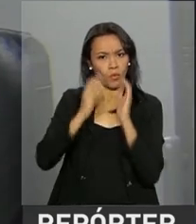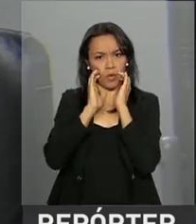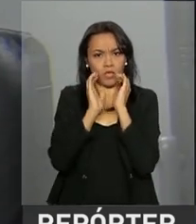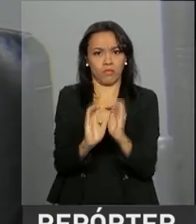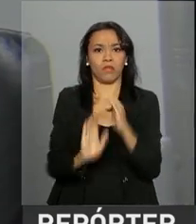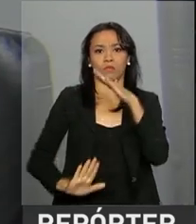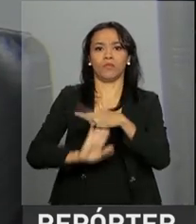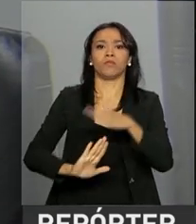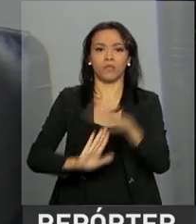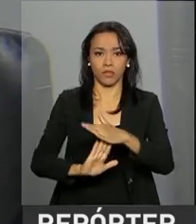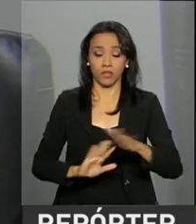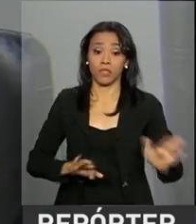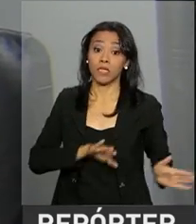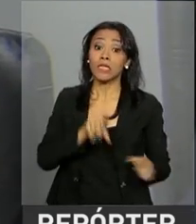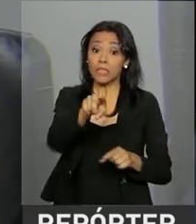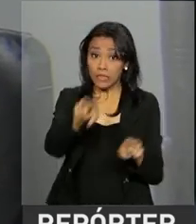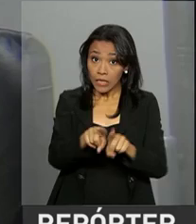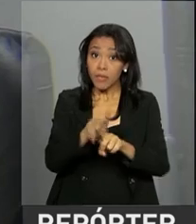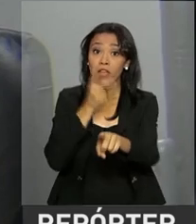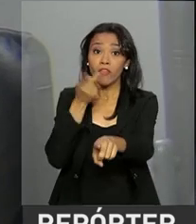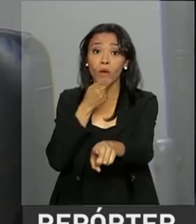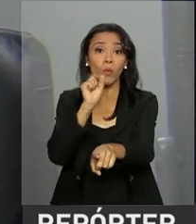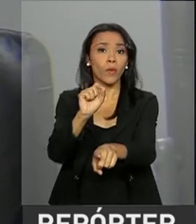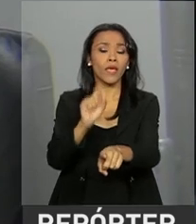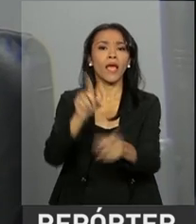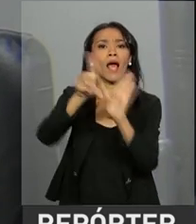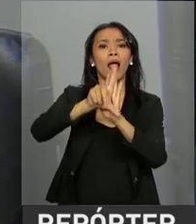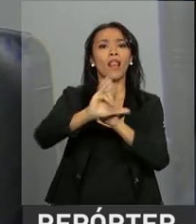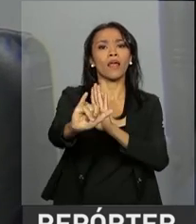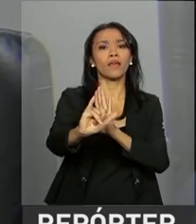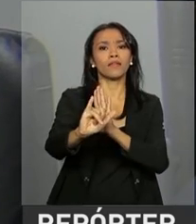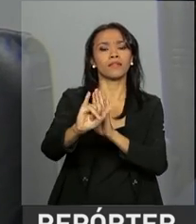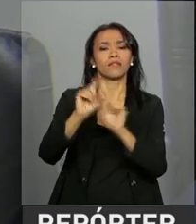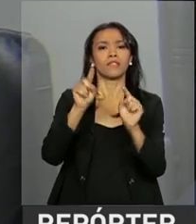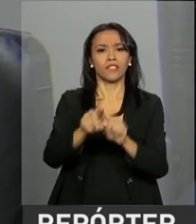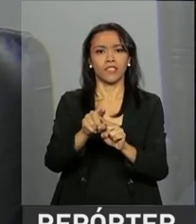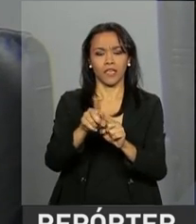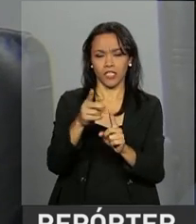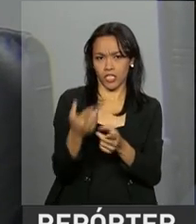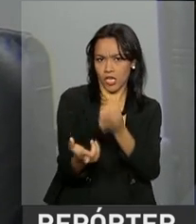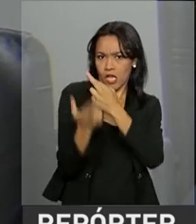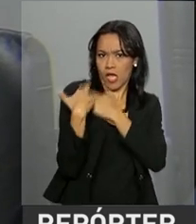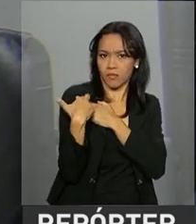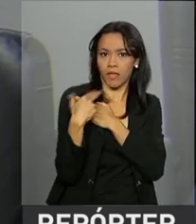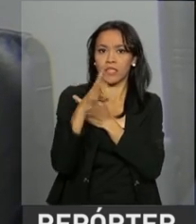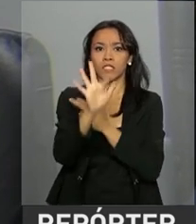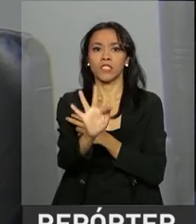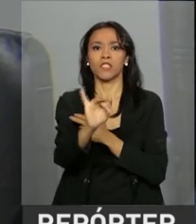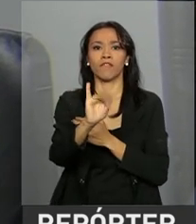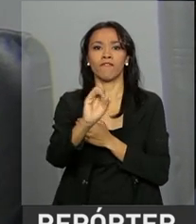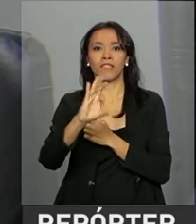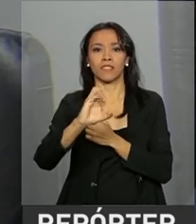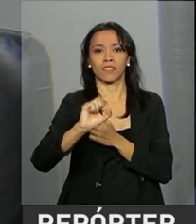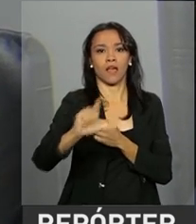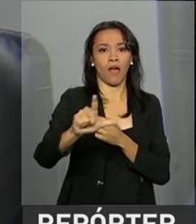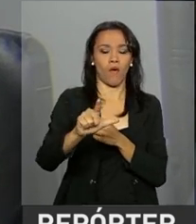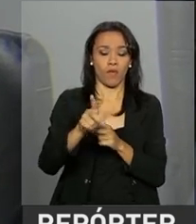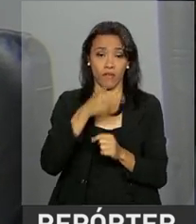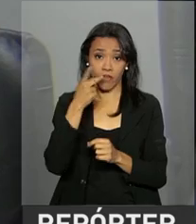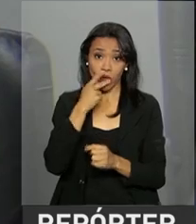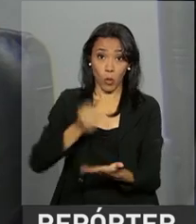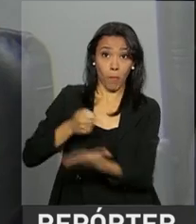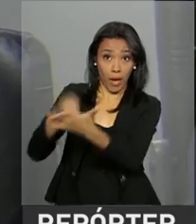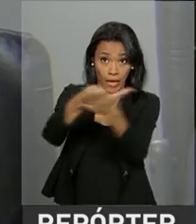O ministro Henrique Meirelles também falou sobre a lei de responsabilidade fiscal. Ela prevê que os gastos com a folha de pagamento do